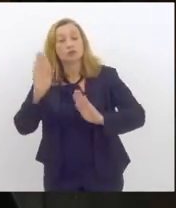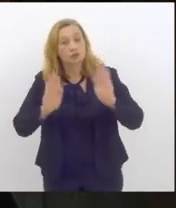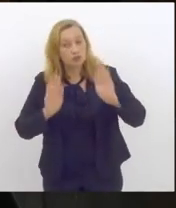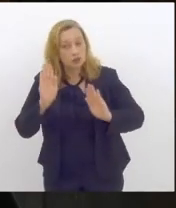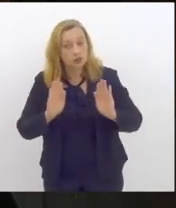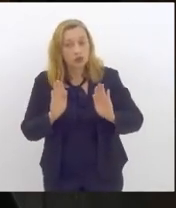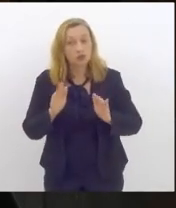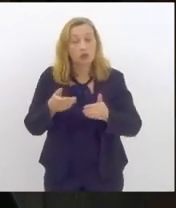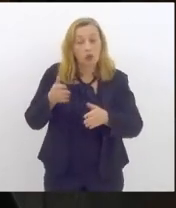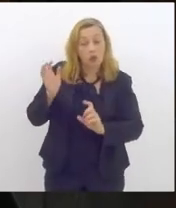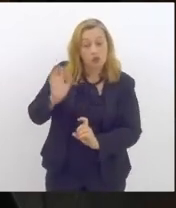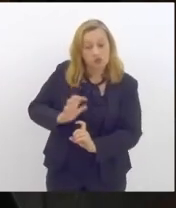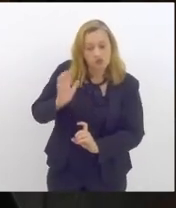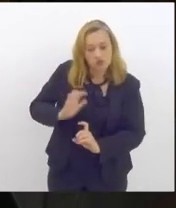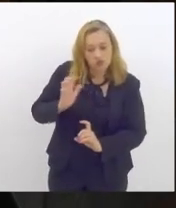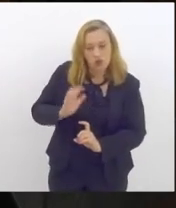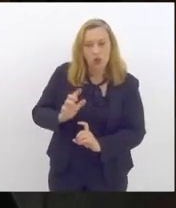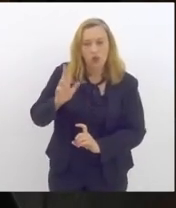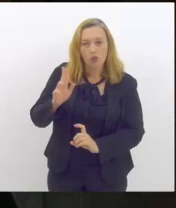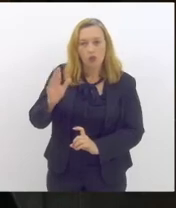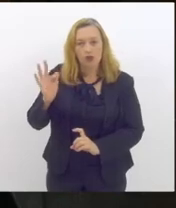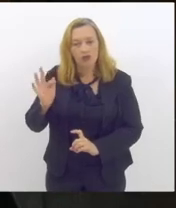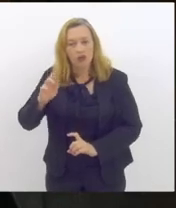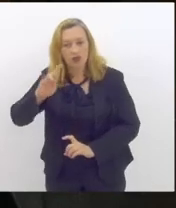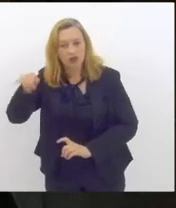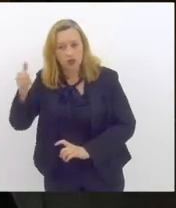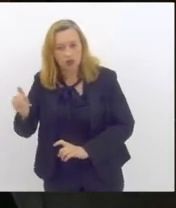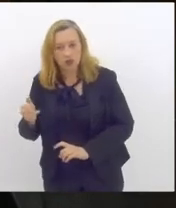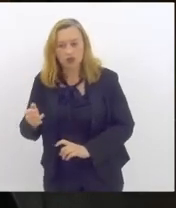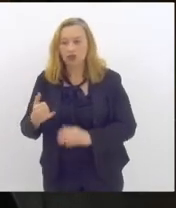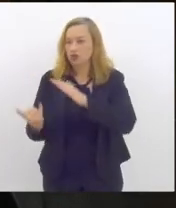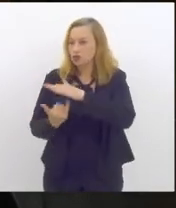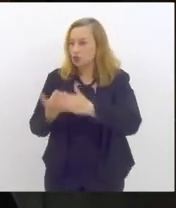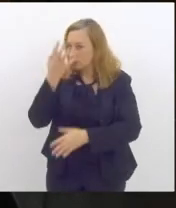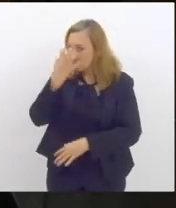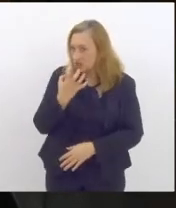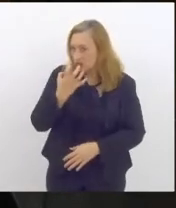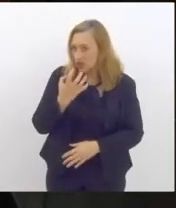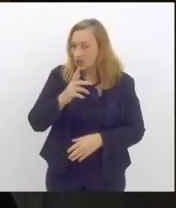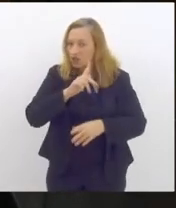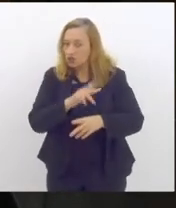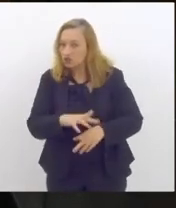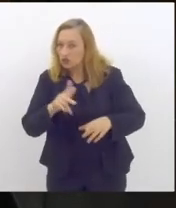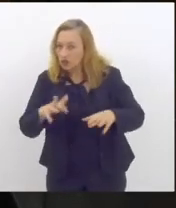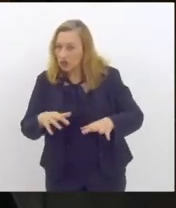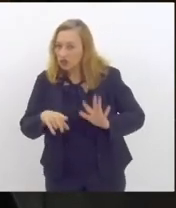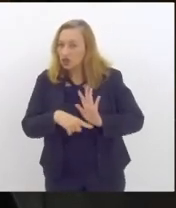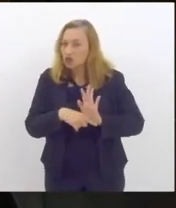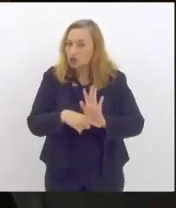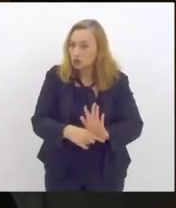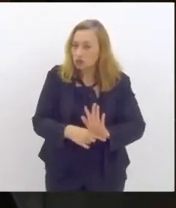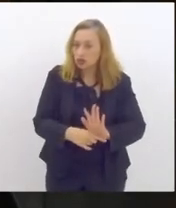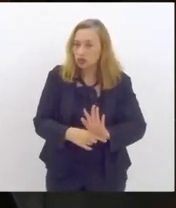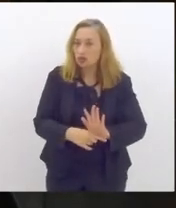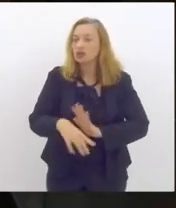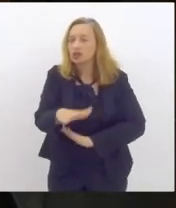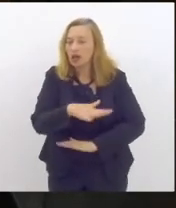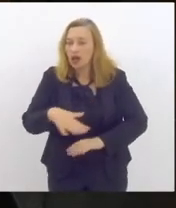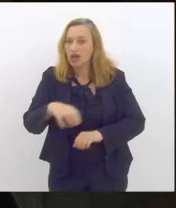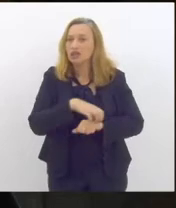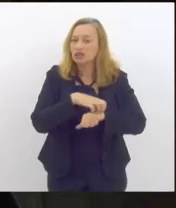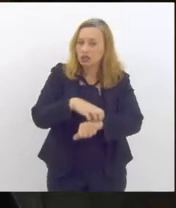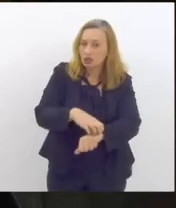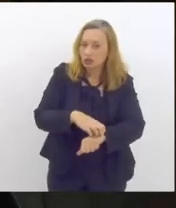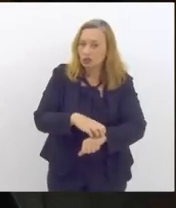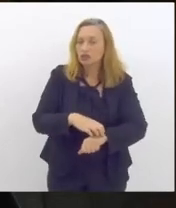vamos pressionar UFRJ que é uma instituição séria que tem diferente contribuições na área de